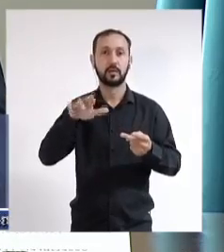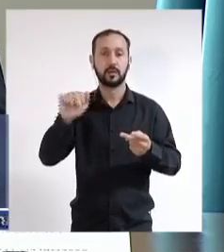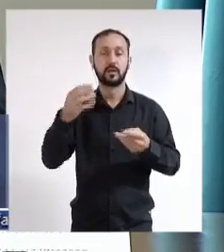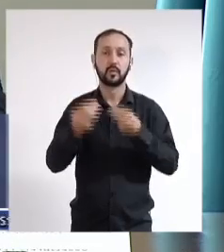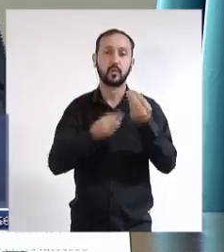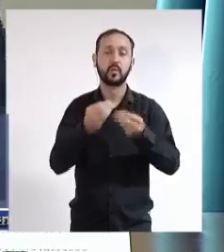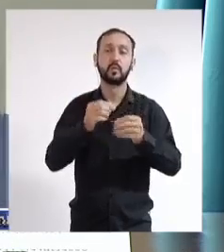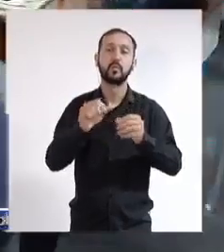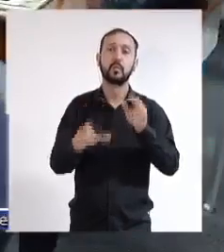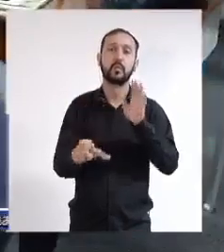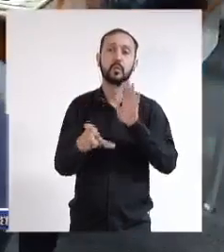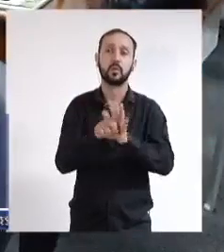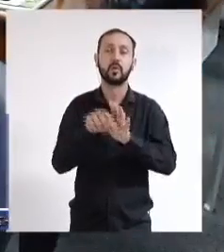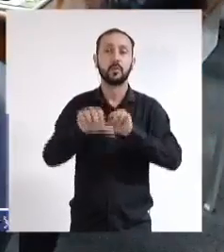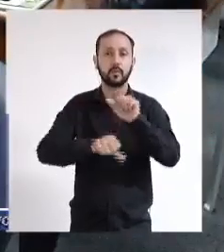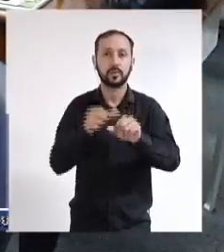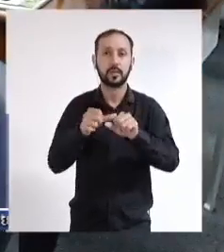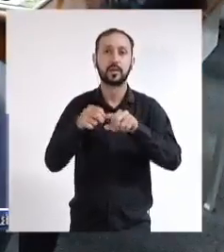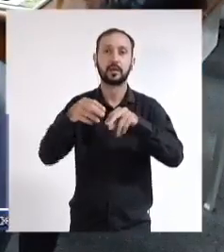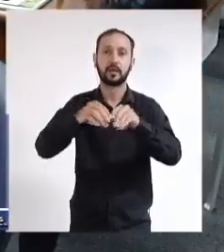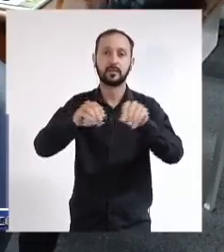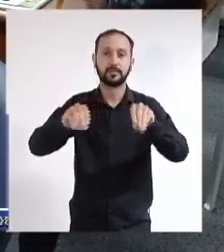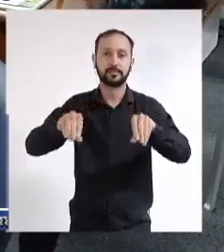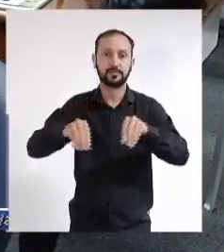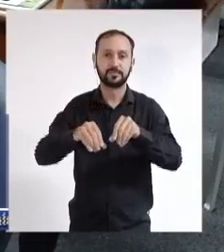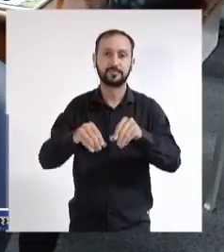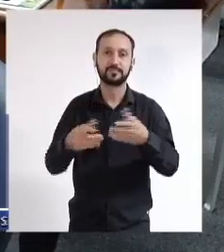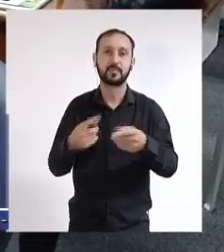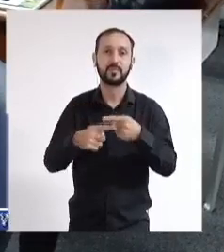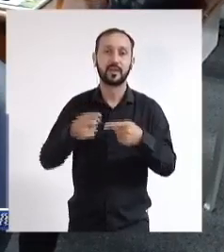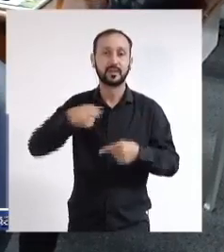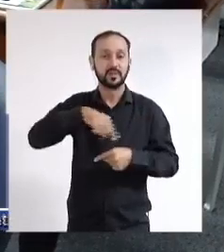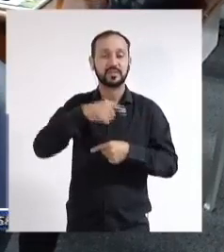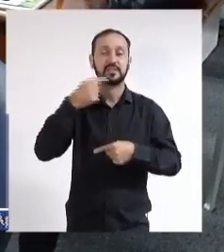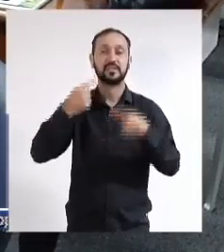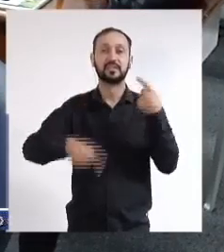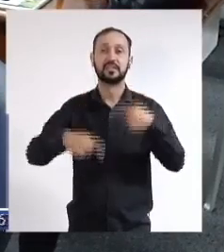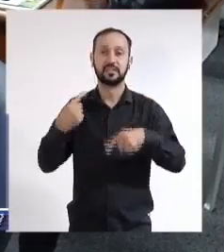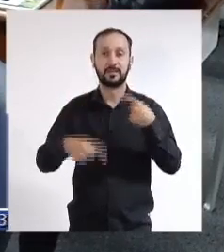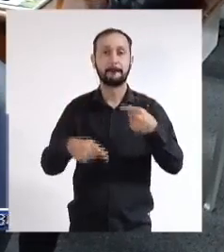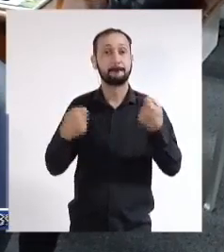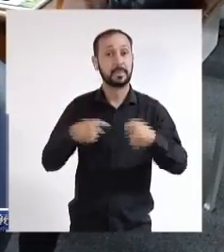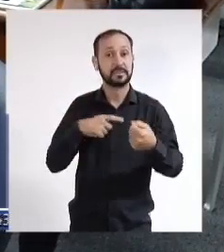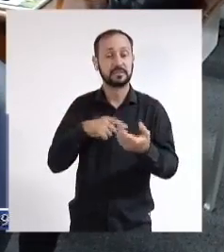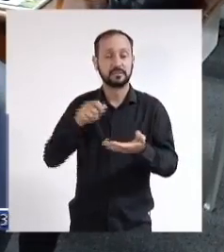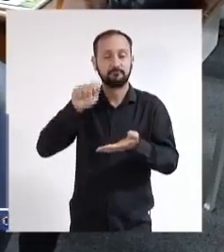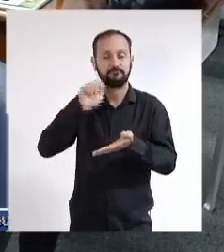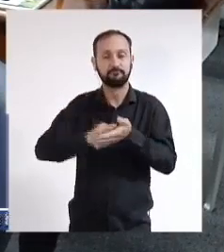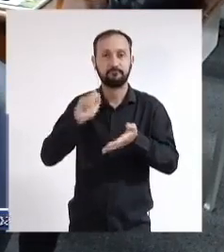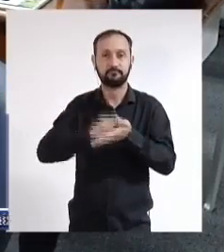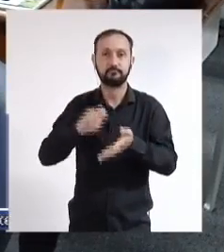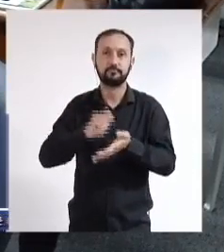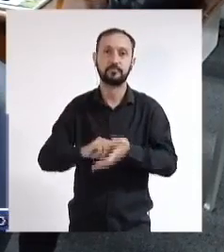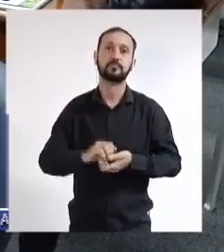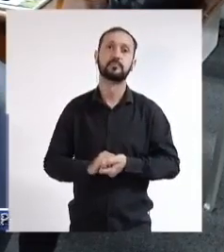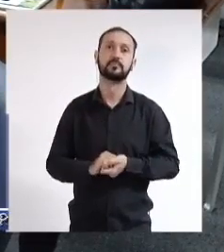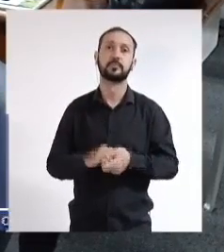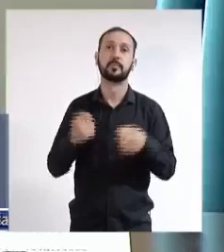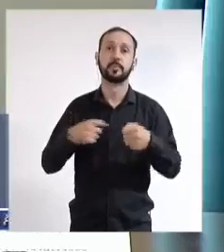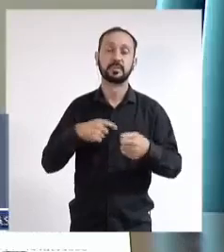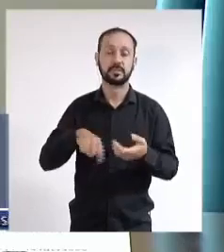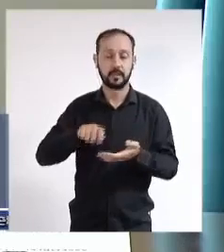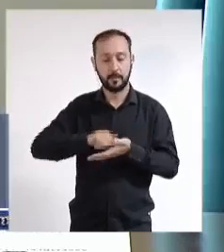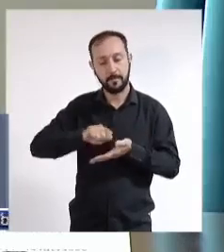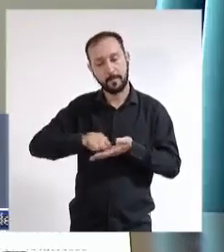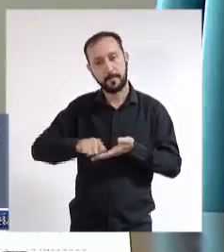fundiária porque isso porque essas nossas discussões precisam estar registradas precisam estar